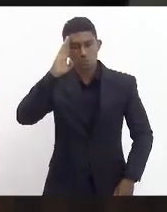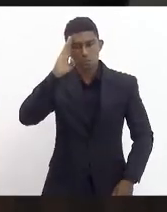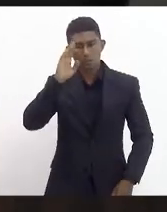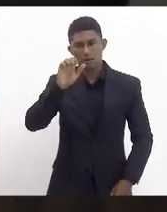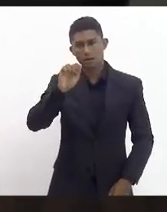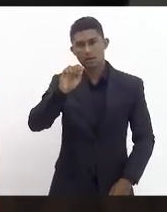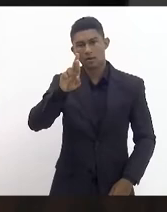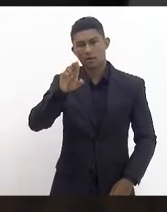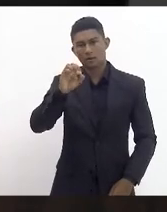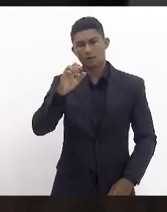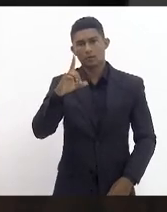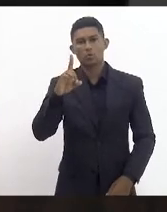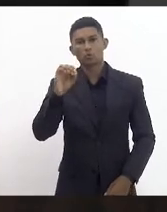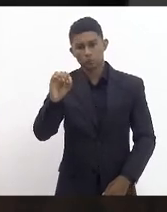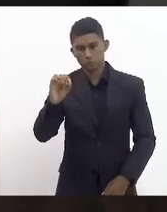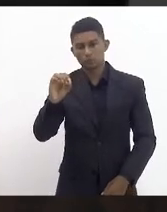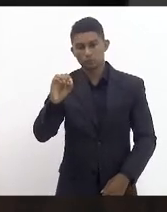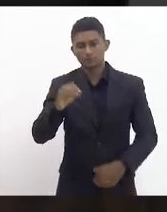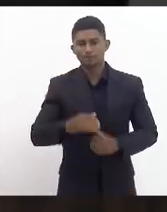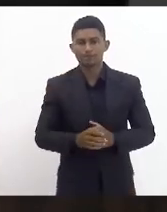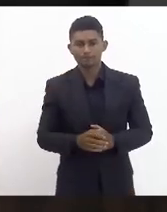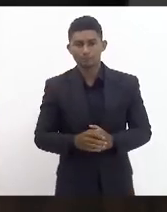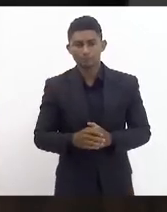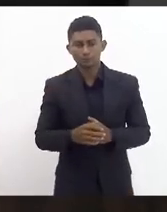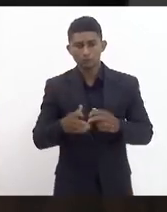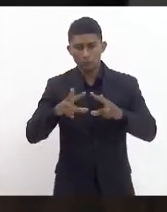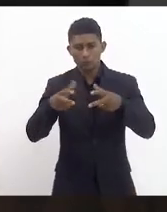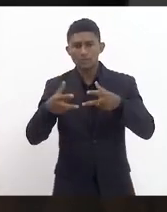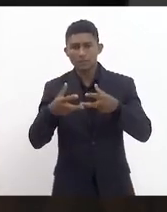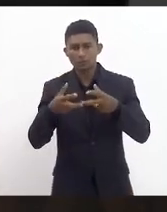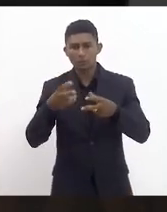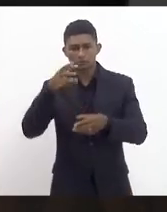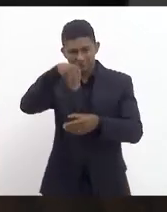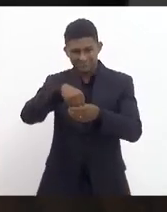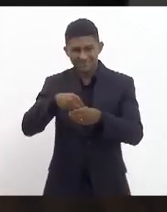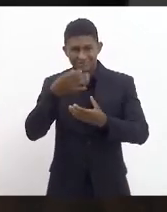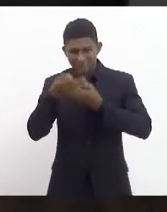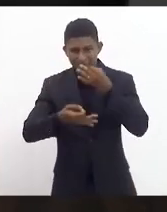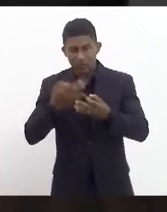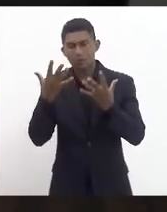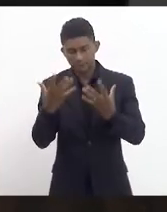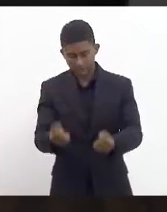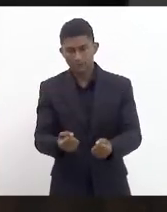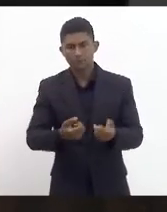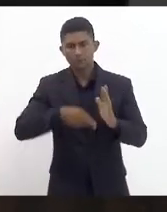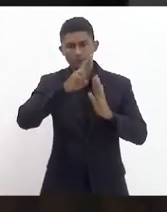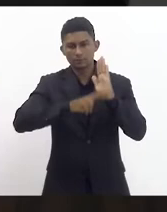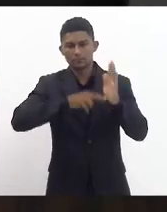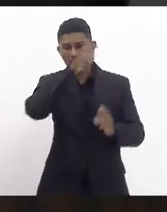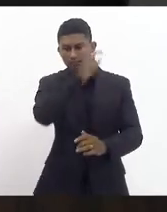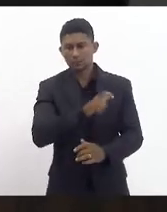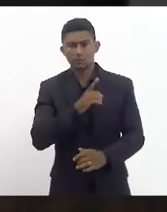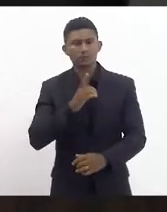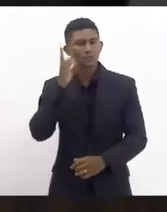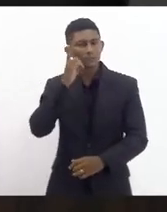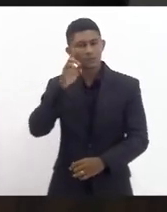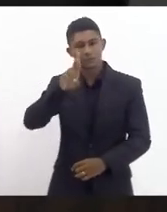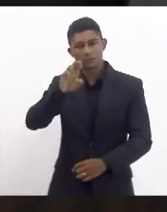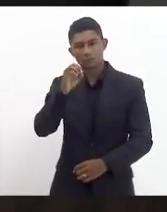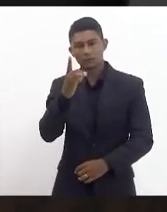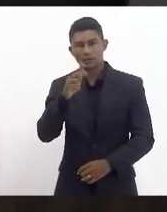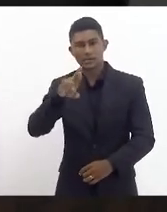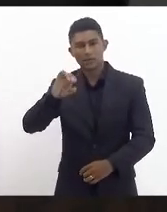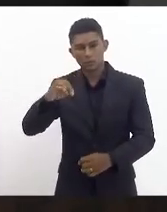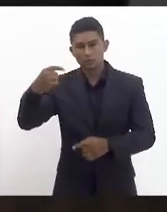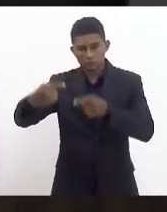Haroldo Leandro Pedro Júnior. Parecida da Comissão de Normas Internas e Proporções Externas, favorável, deputado, relator, Rodrigo Amorim. Em